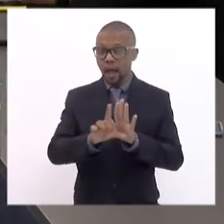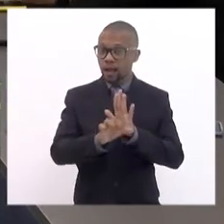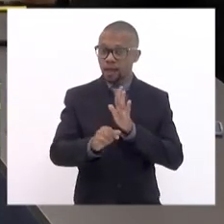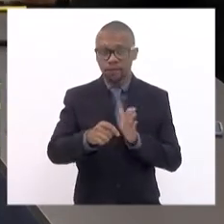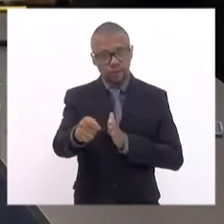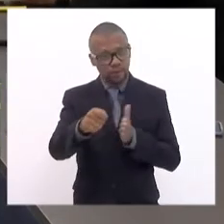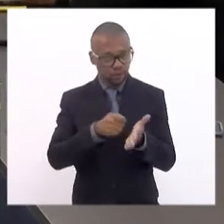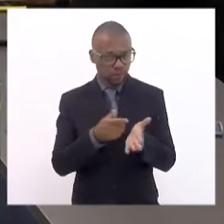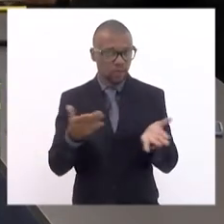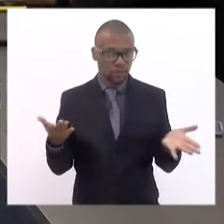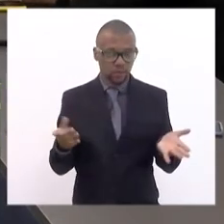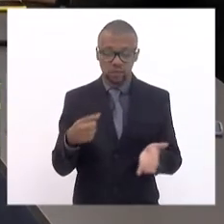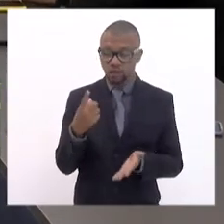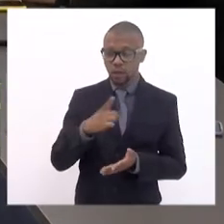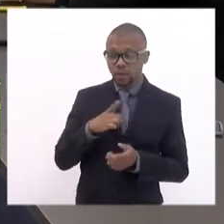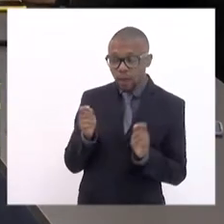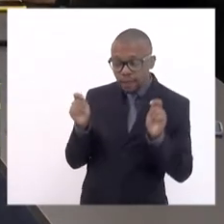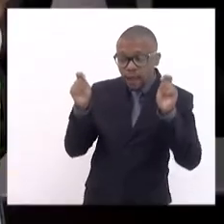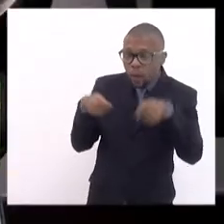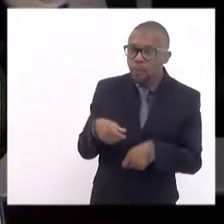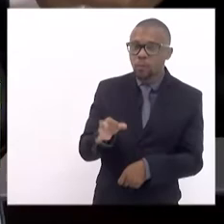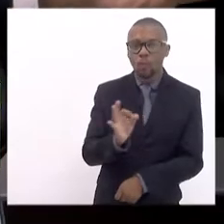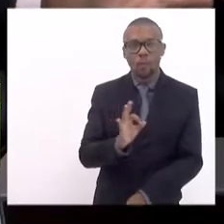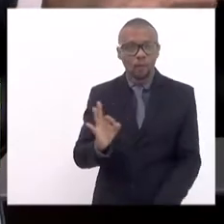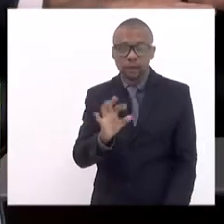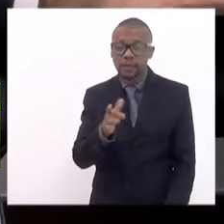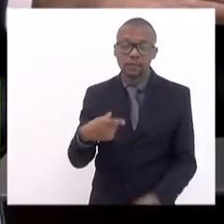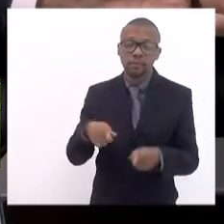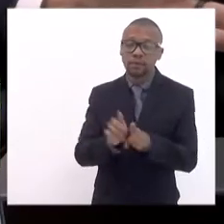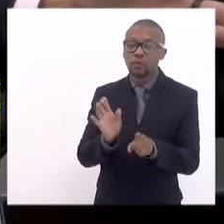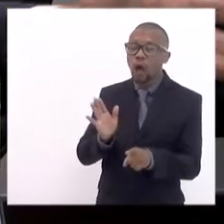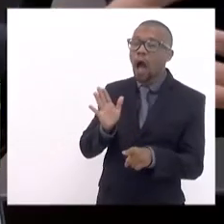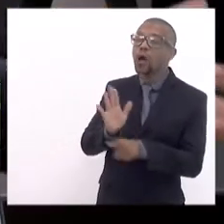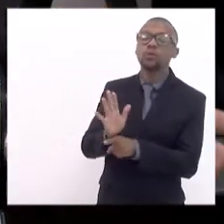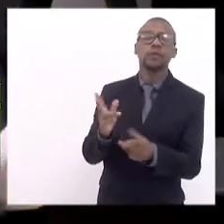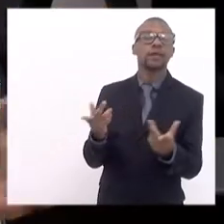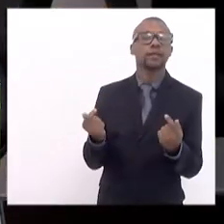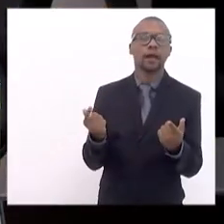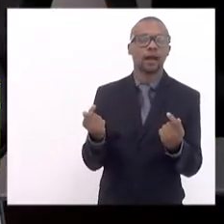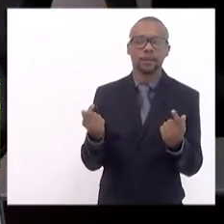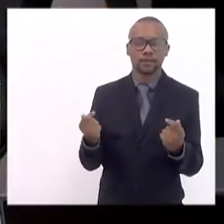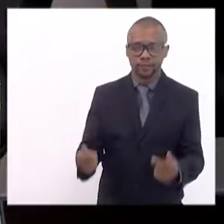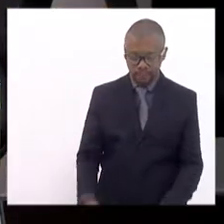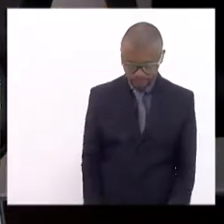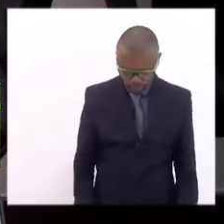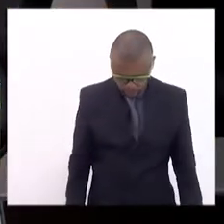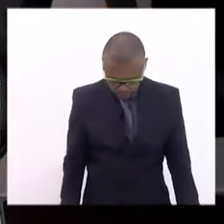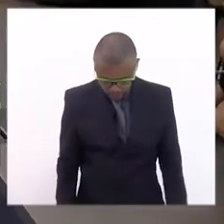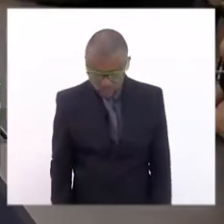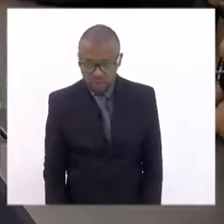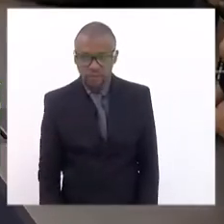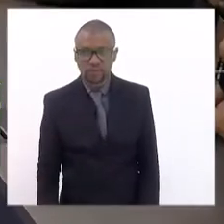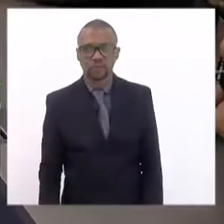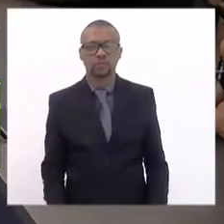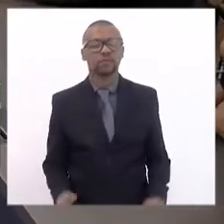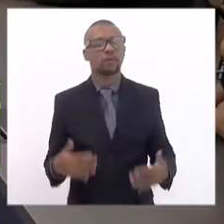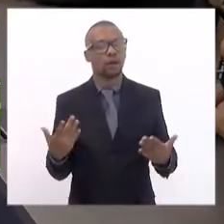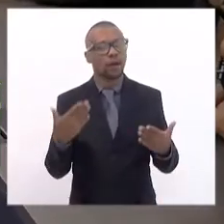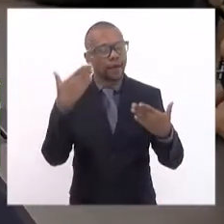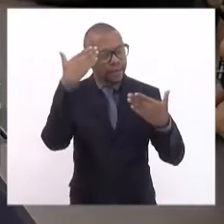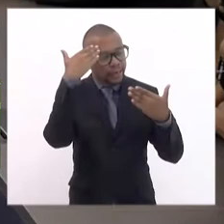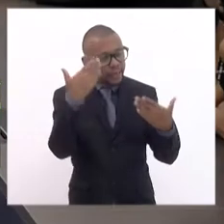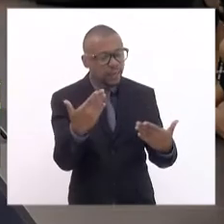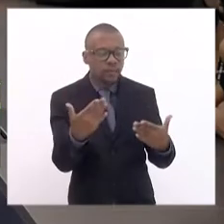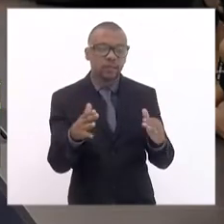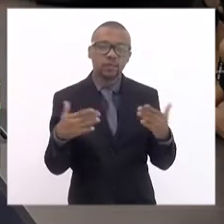Nós não temos essa competência. Exatamente. E não ajuda também. É isso aí, né? Muito bem. Bom, eu agradeço e